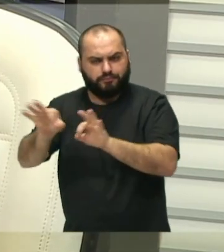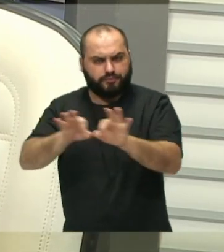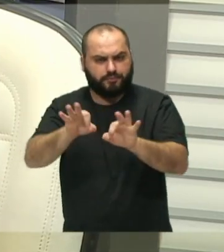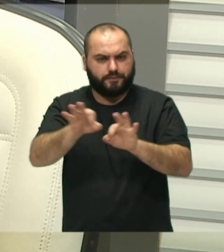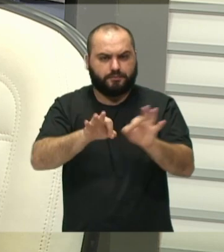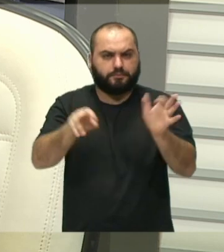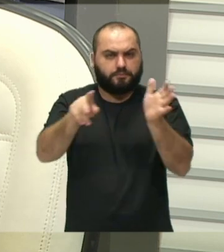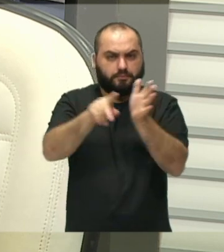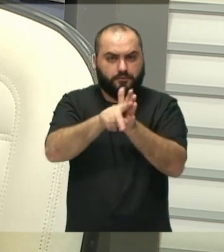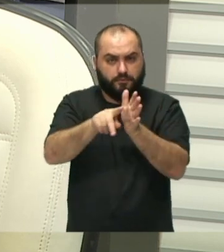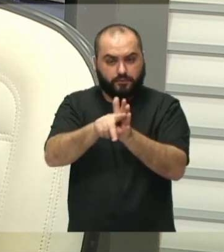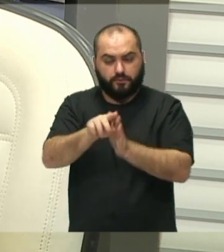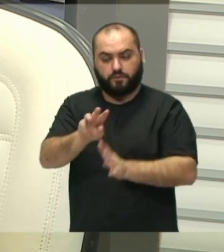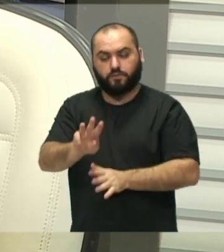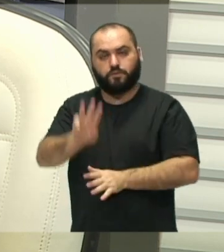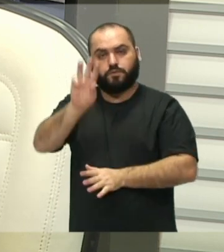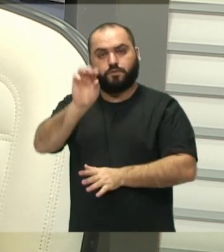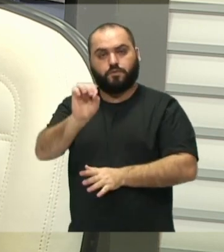workshops, né? Que